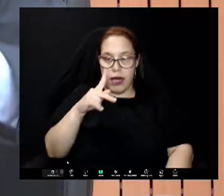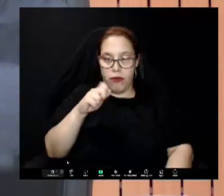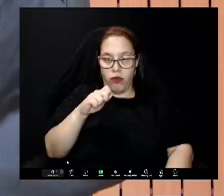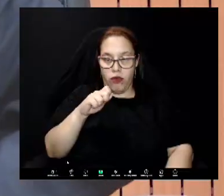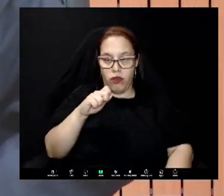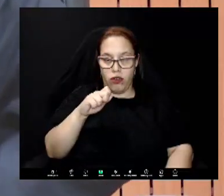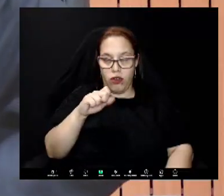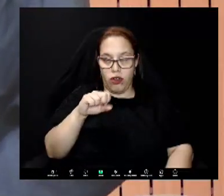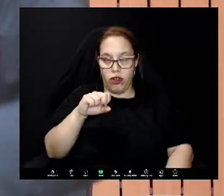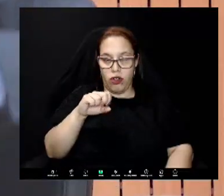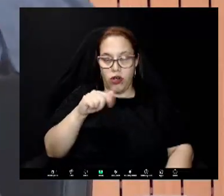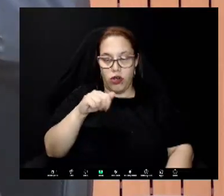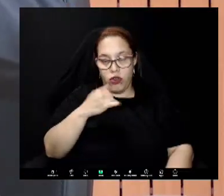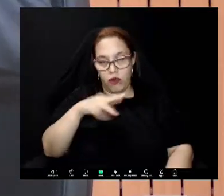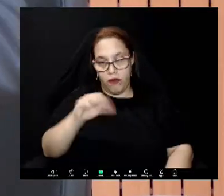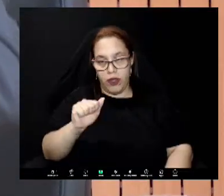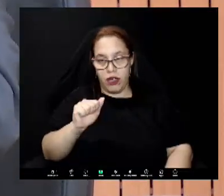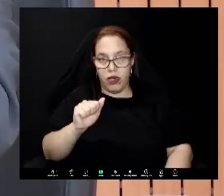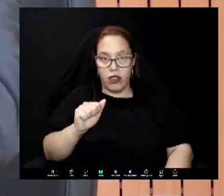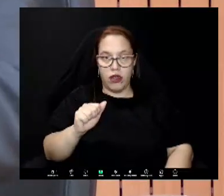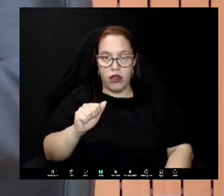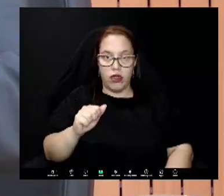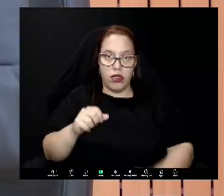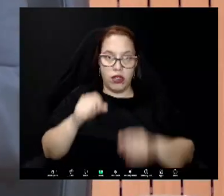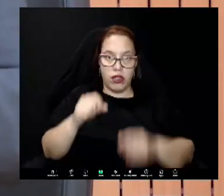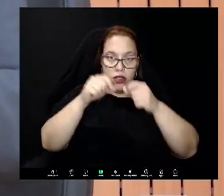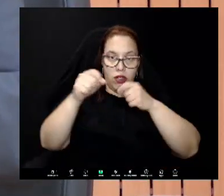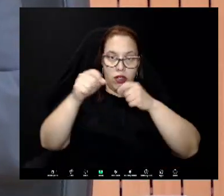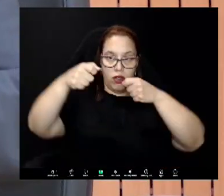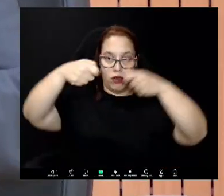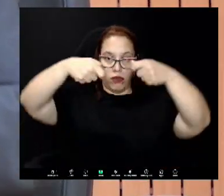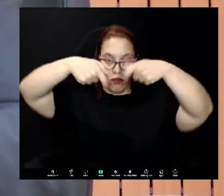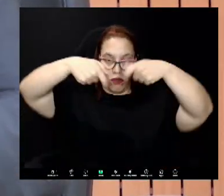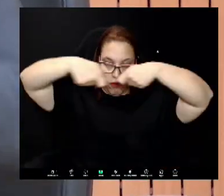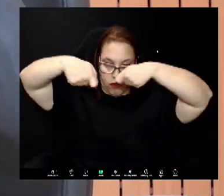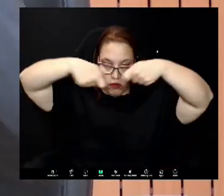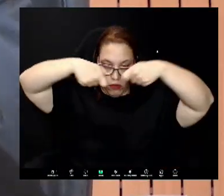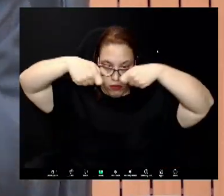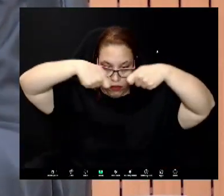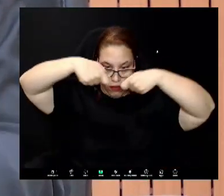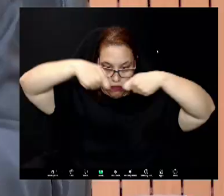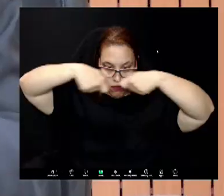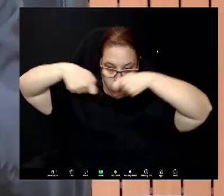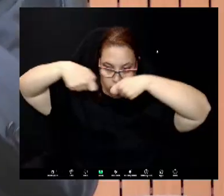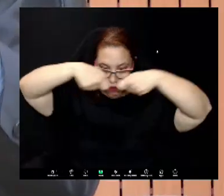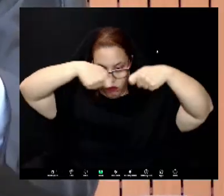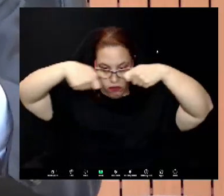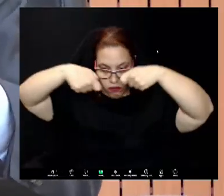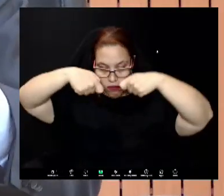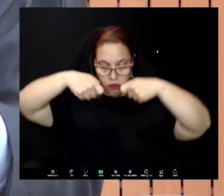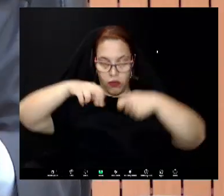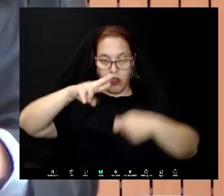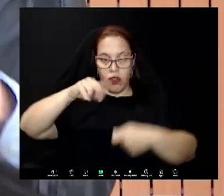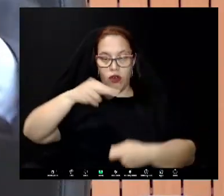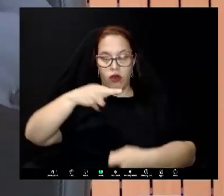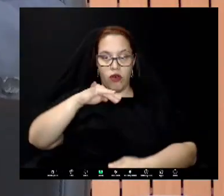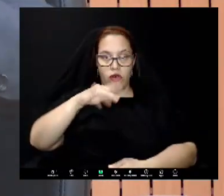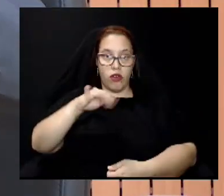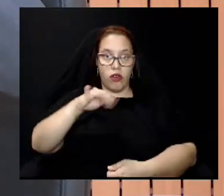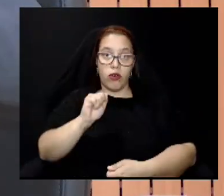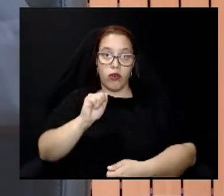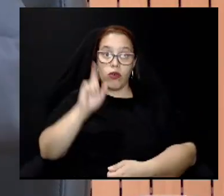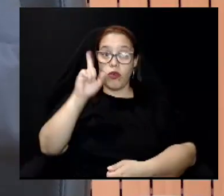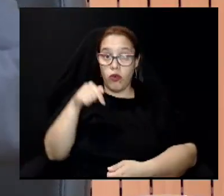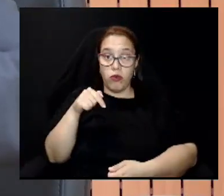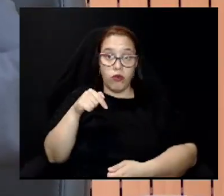exatamente isso. O cirurgião faz esse furinho, segura a pinça e opera lá dentro do abdômen. A cirurgia robótica nada mais é do que, ao invés do